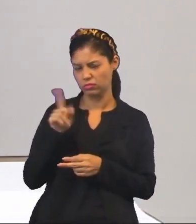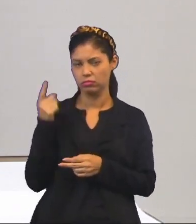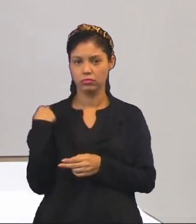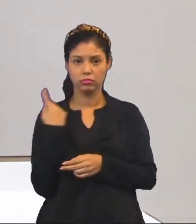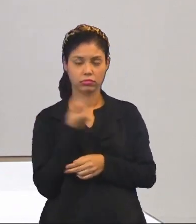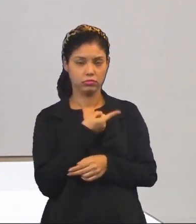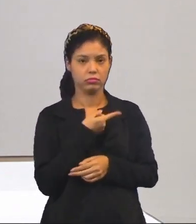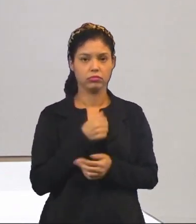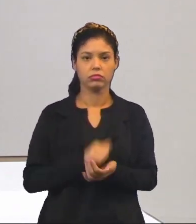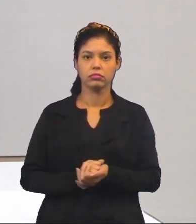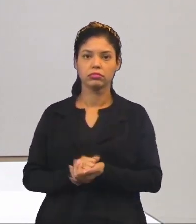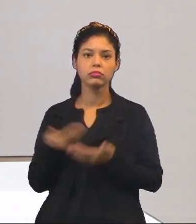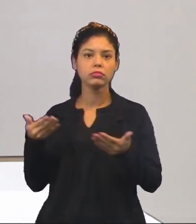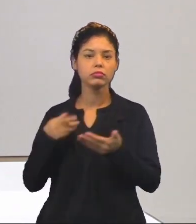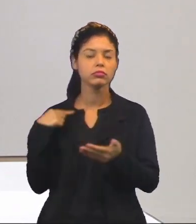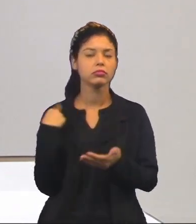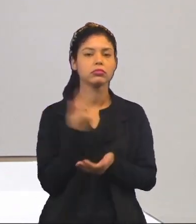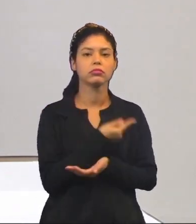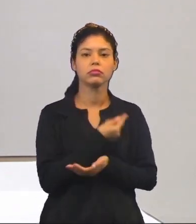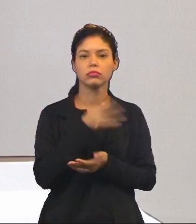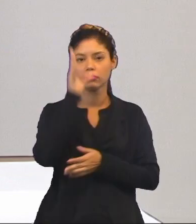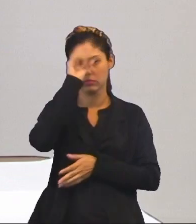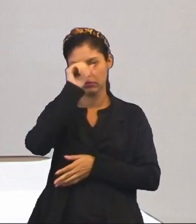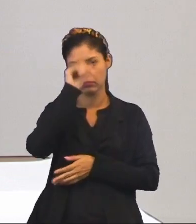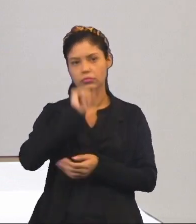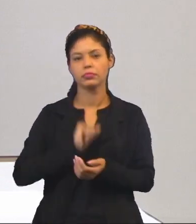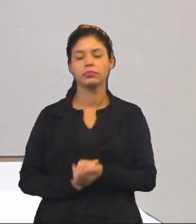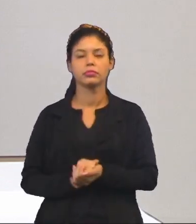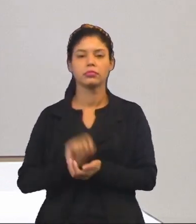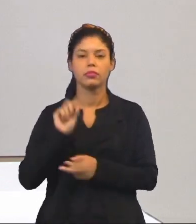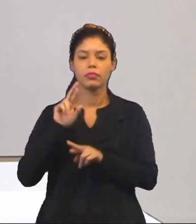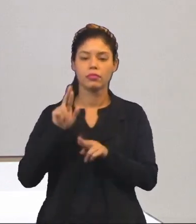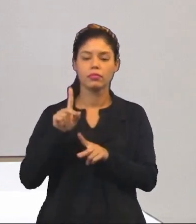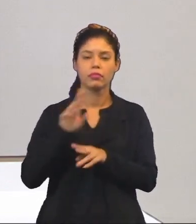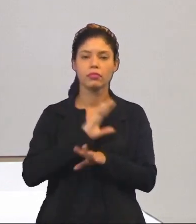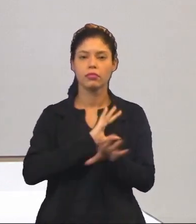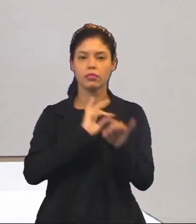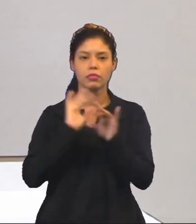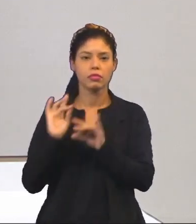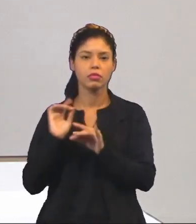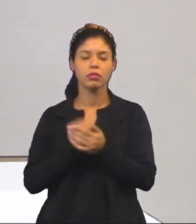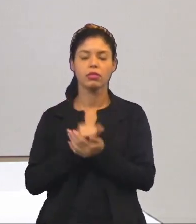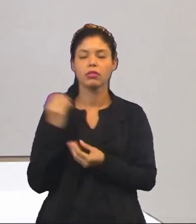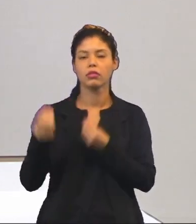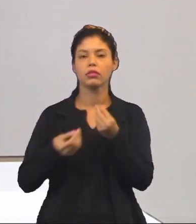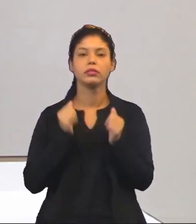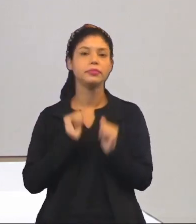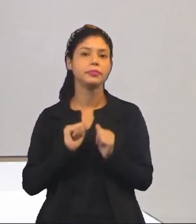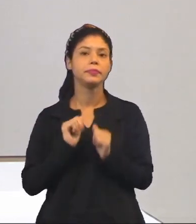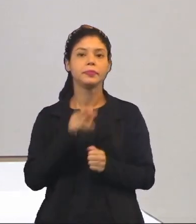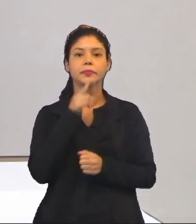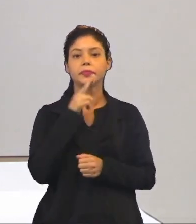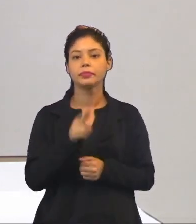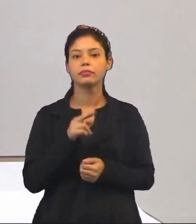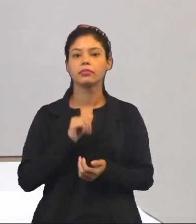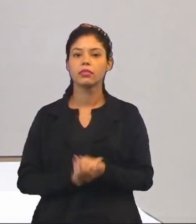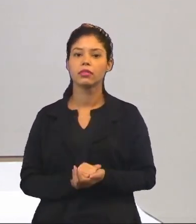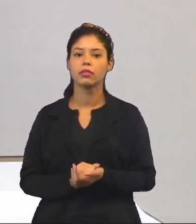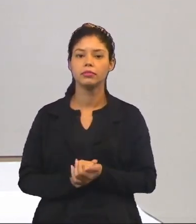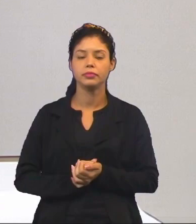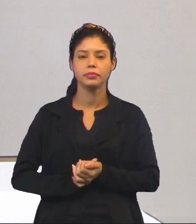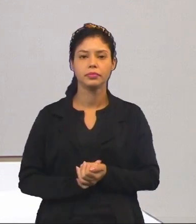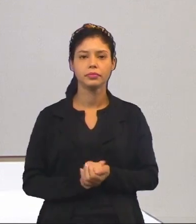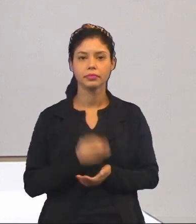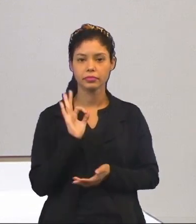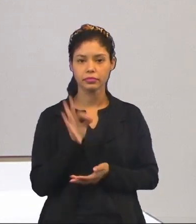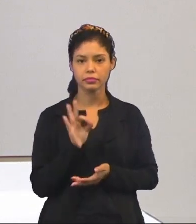nossa realidade. Mas hoje nós vamos aprender benzinho a diferenciar cada um deles e como a gente pode fazer esse cálculo dentro das